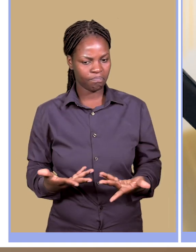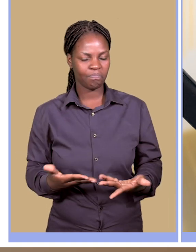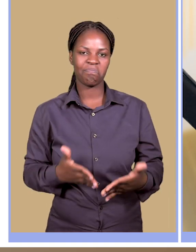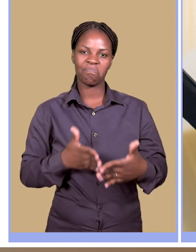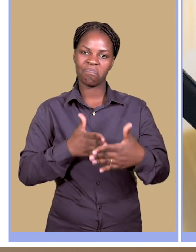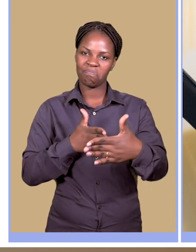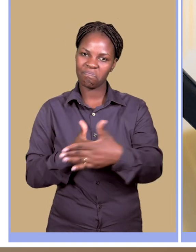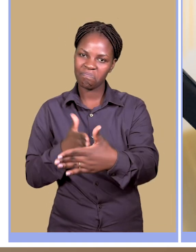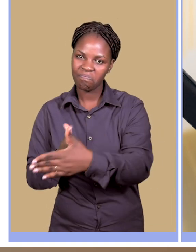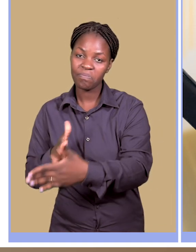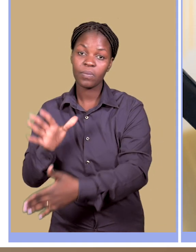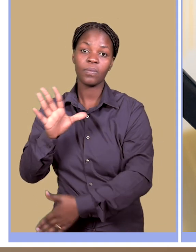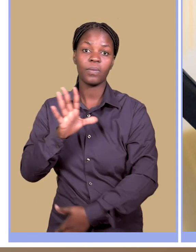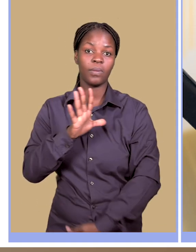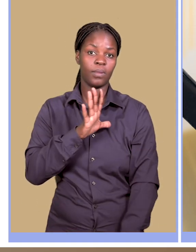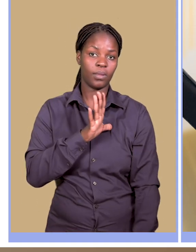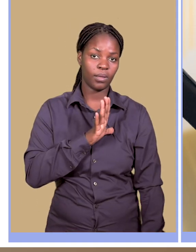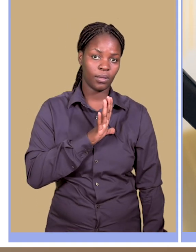a limitação,